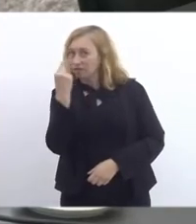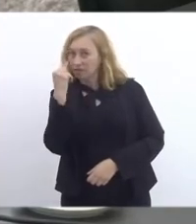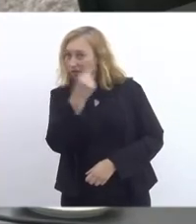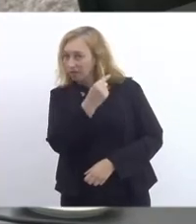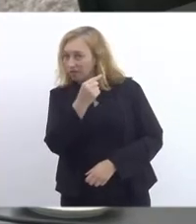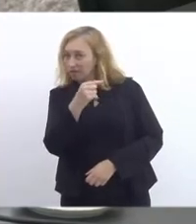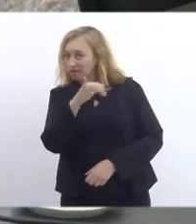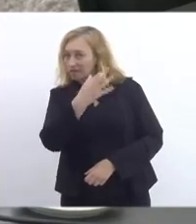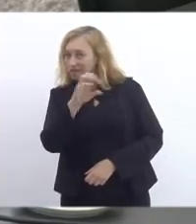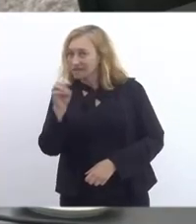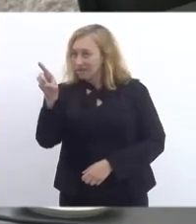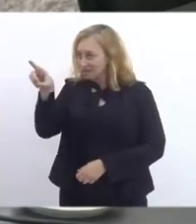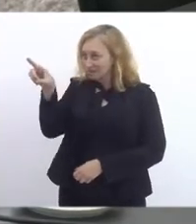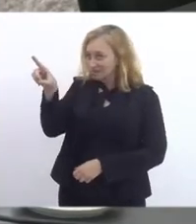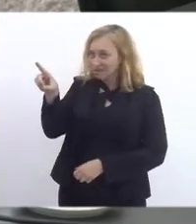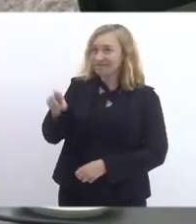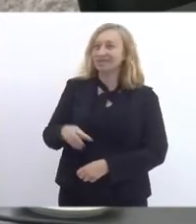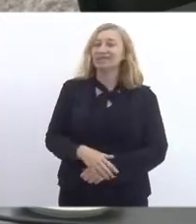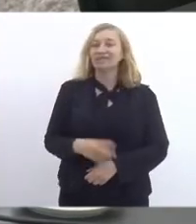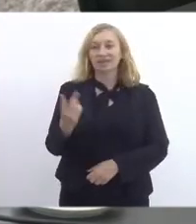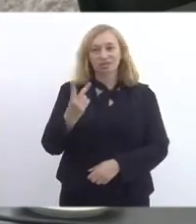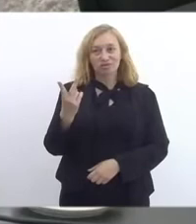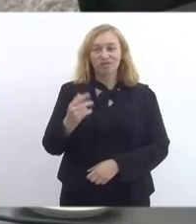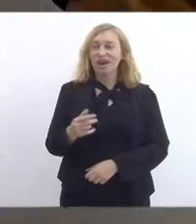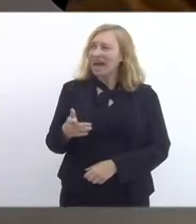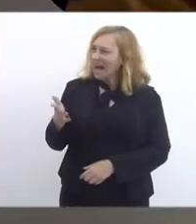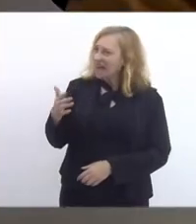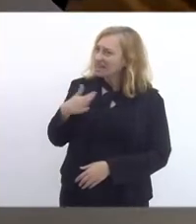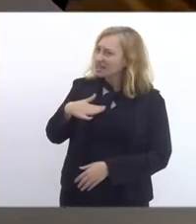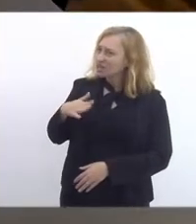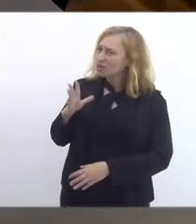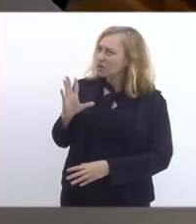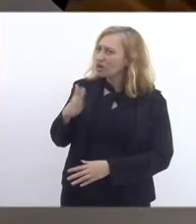Marcelo. Ah, o Marcelo está aí hoje, está tão quietinho. Né?